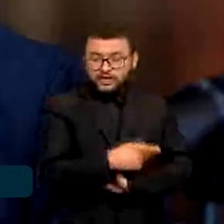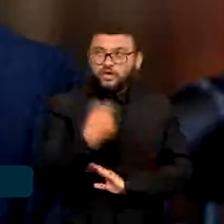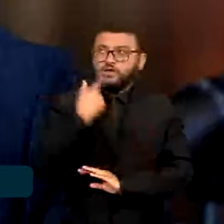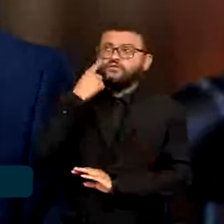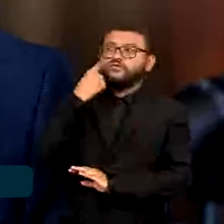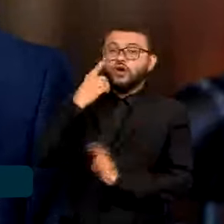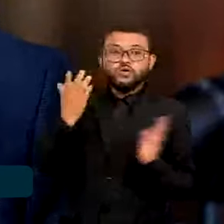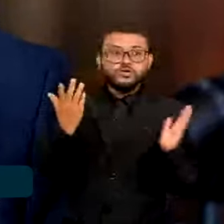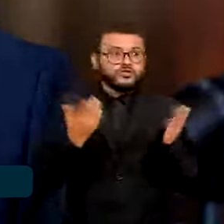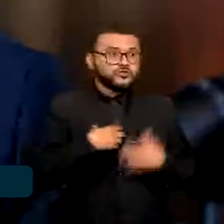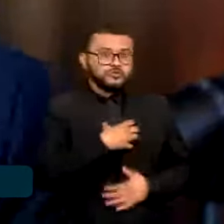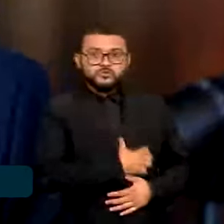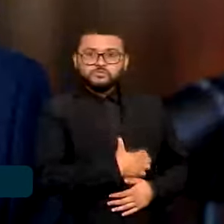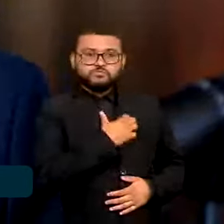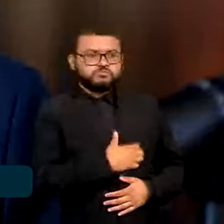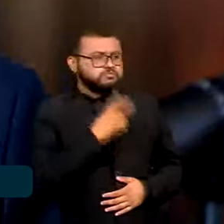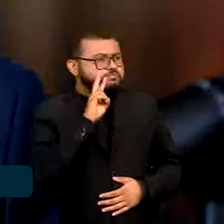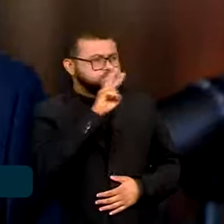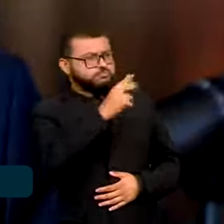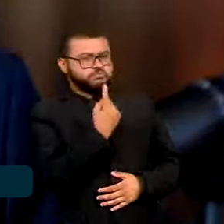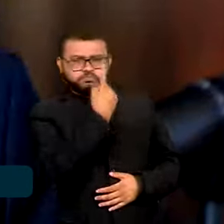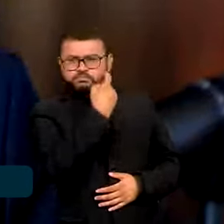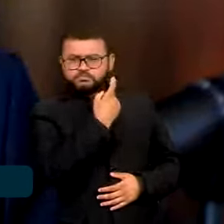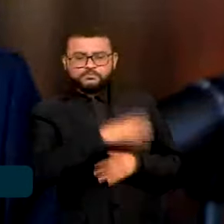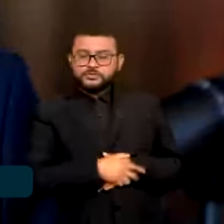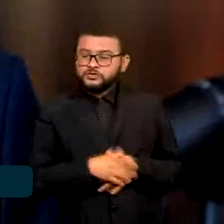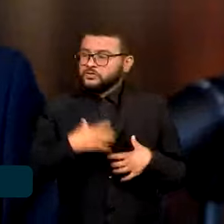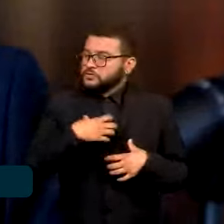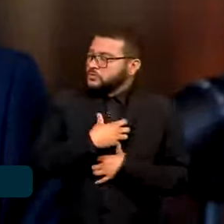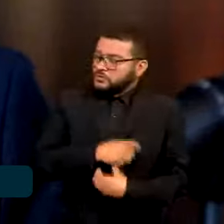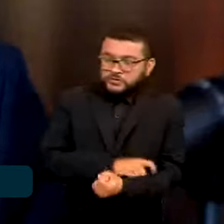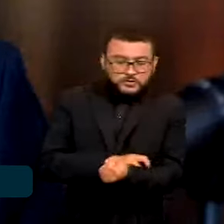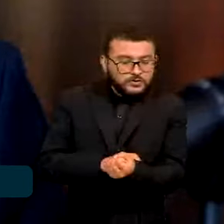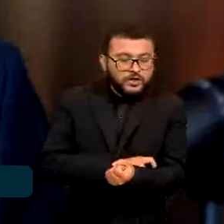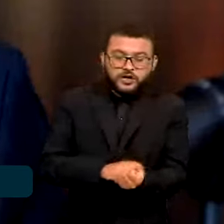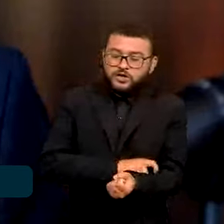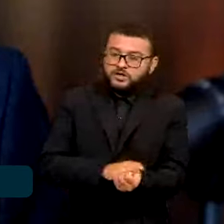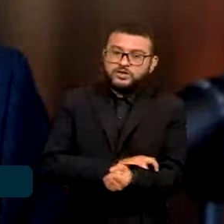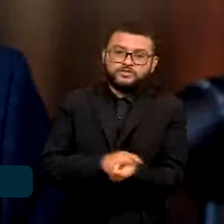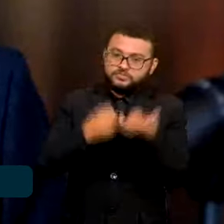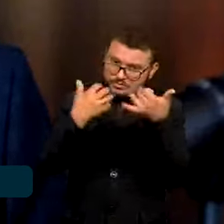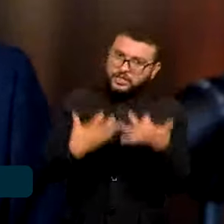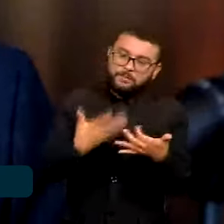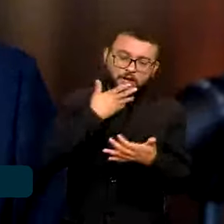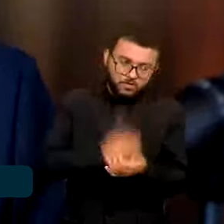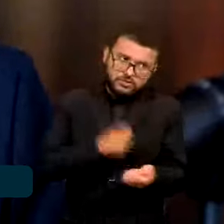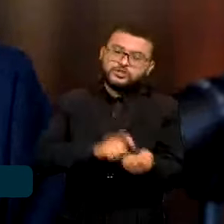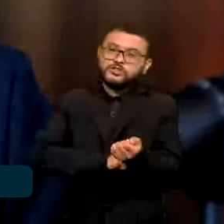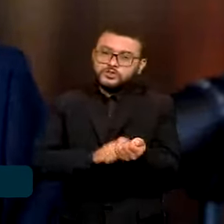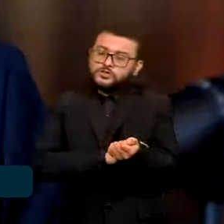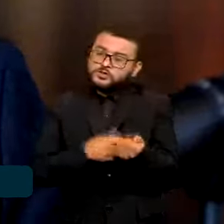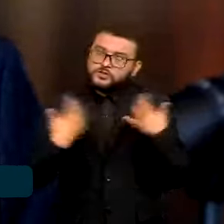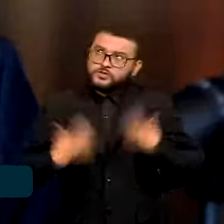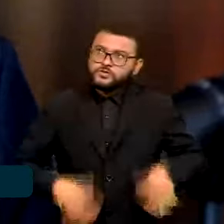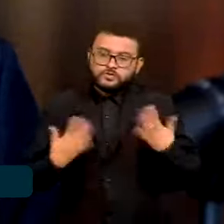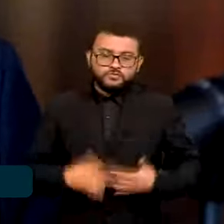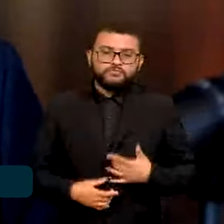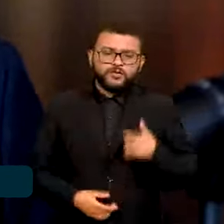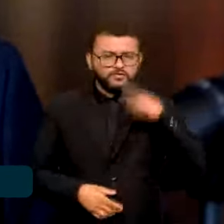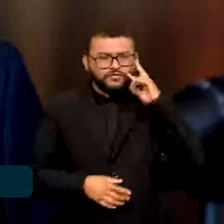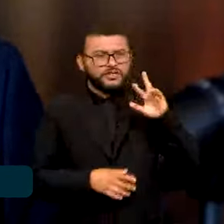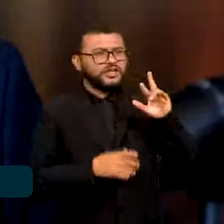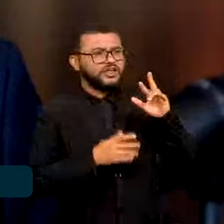irritado. Eu fiquei muito irritado. É bom cumprimentar o senhor falar, porque eu fiquei muito irritado. Eu vi uma manchete da OCDE